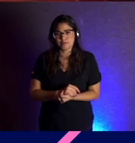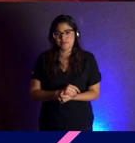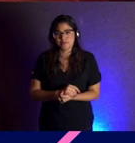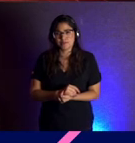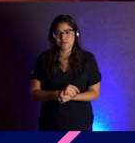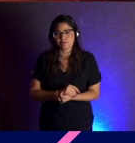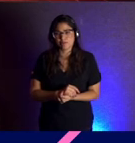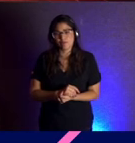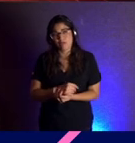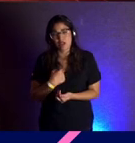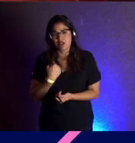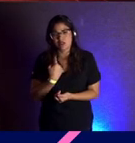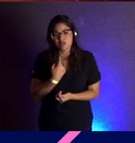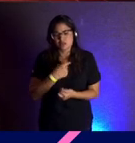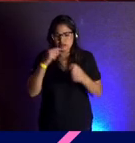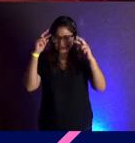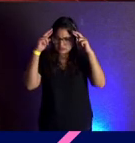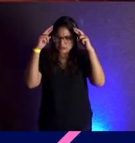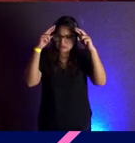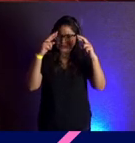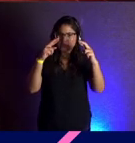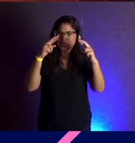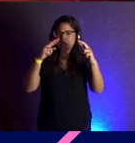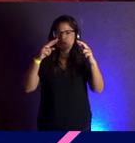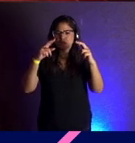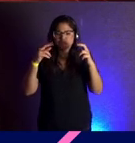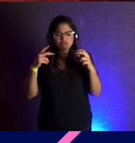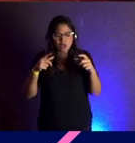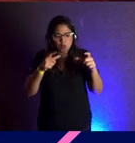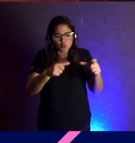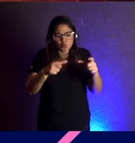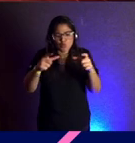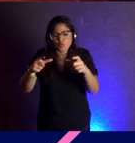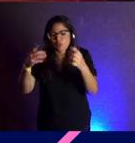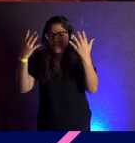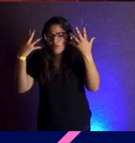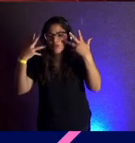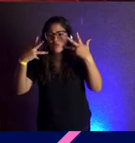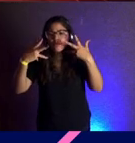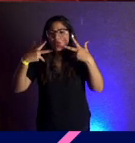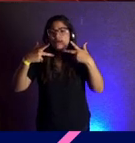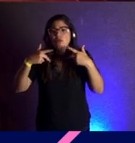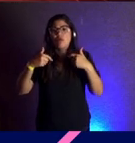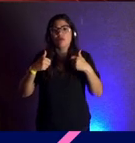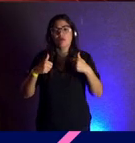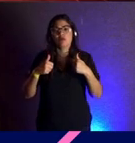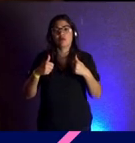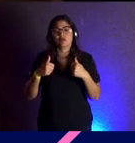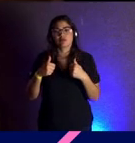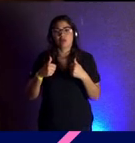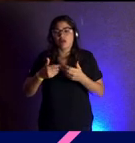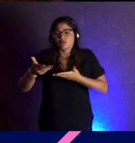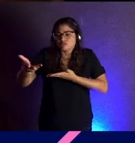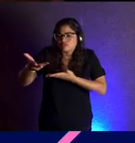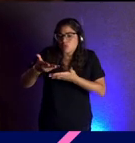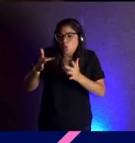sei lá, respeitar ambientes naturais, resgatar a relação com a natureza, e cabe também no sentido